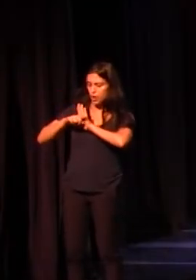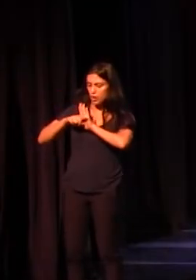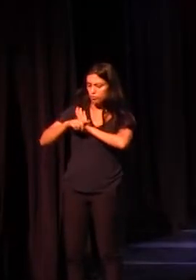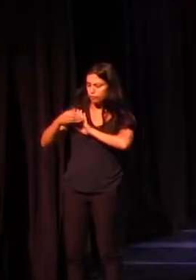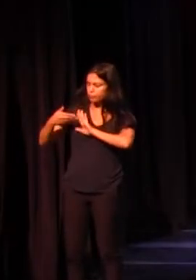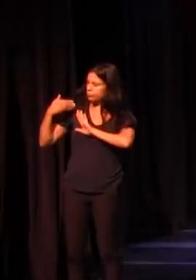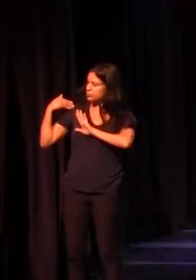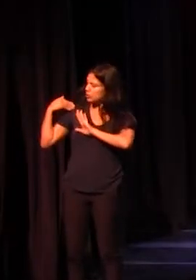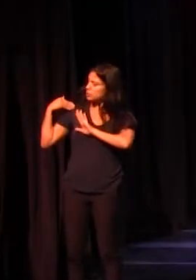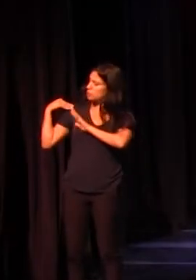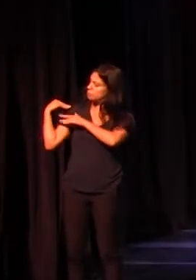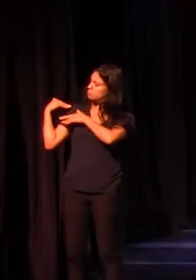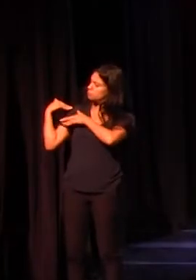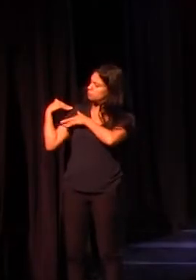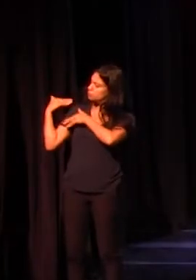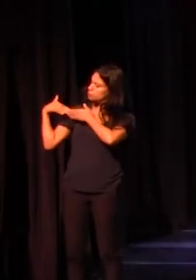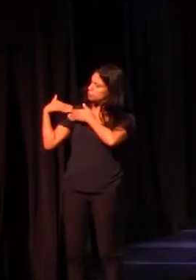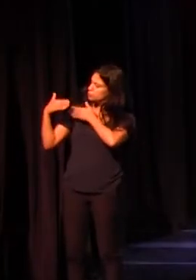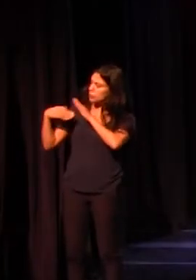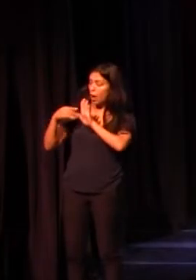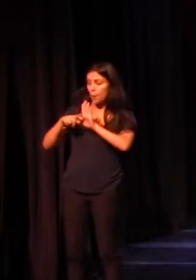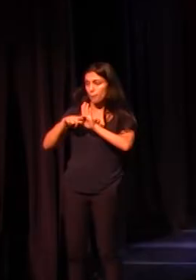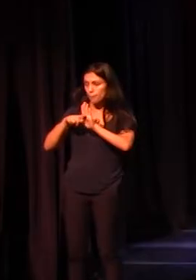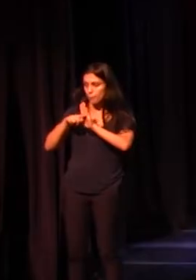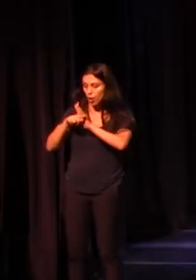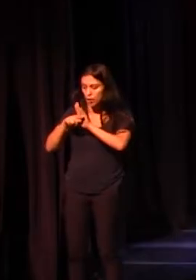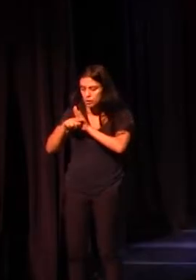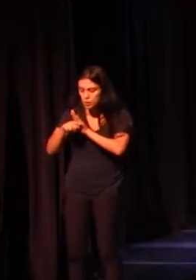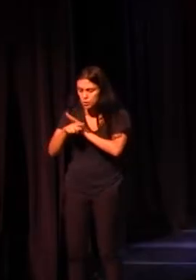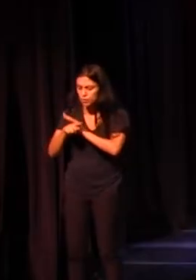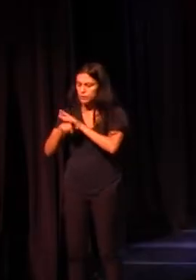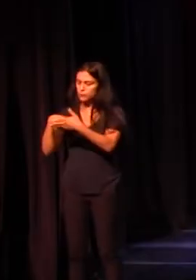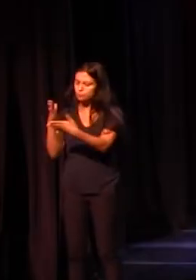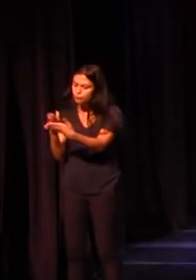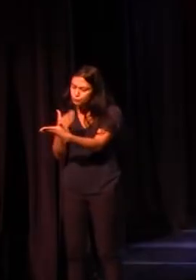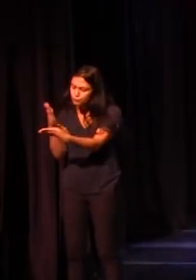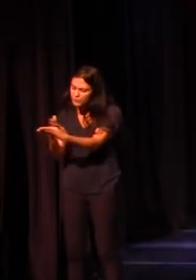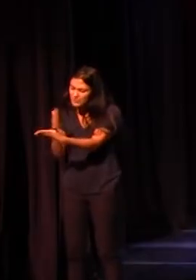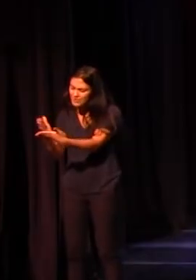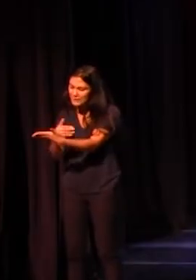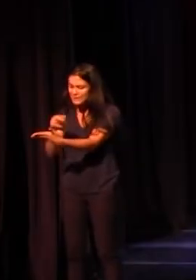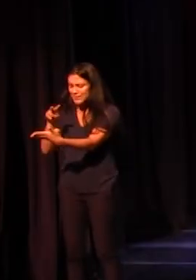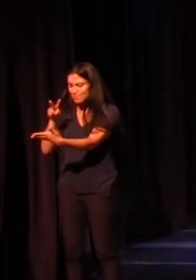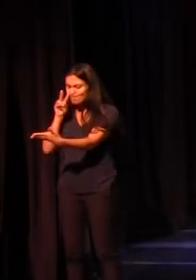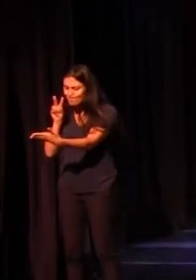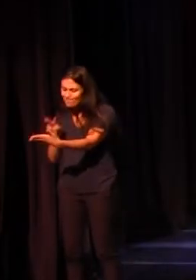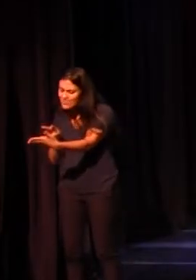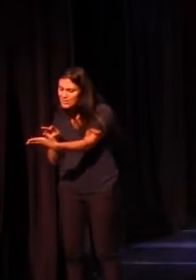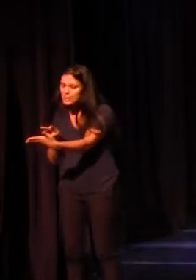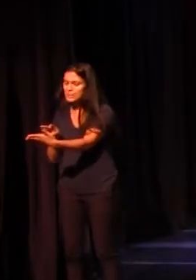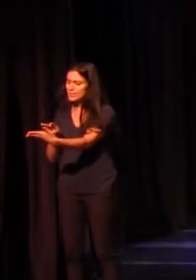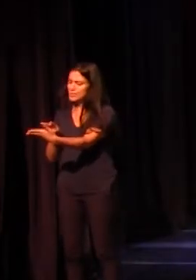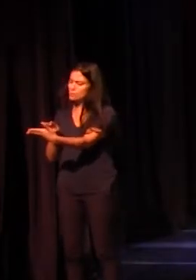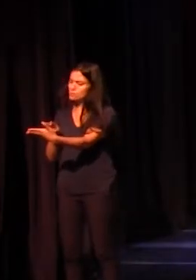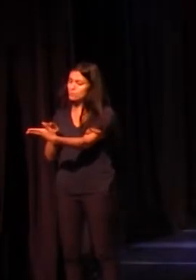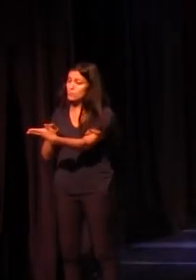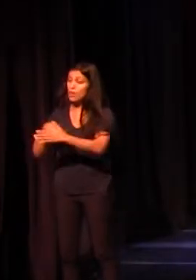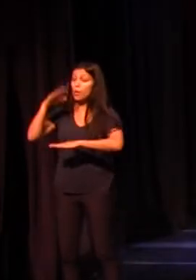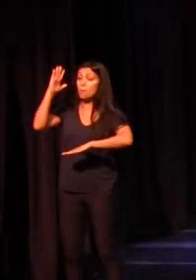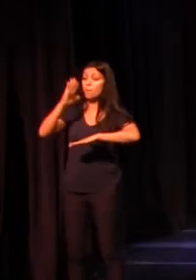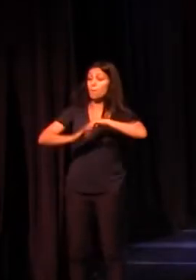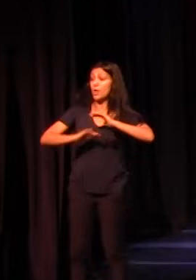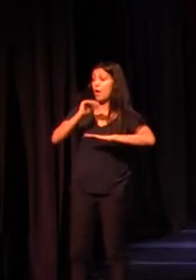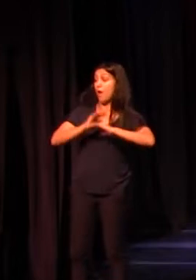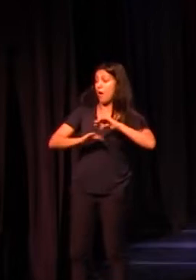academia, por muitas vezes, produz, que tem uma distância muito grande em relação ao que está sendo produzido lá e o que se é feito na